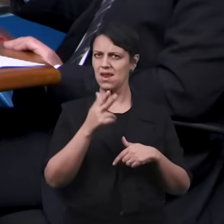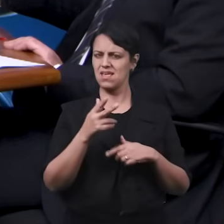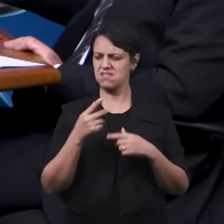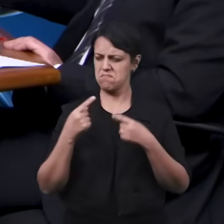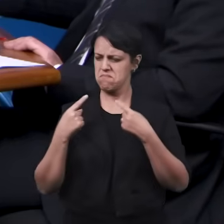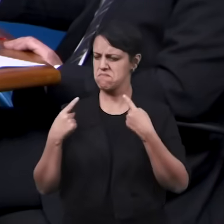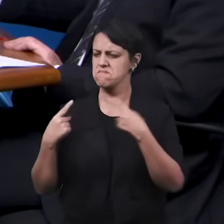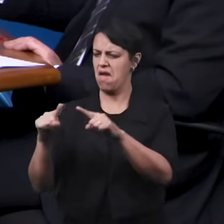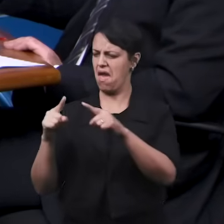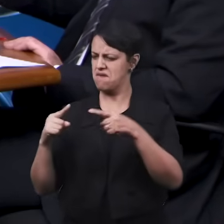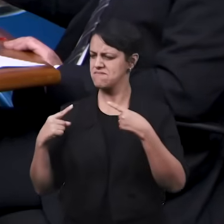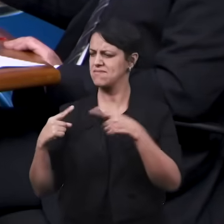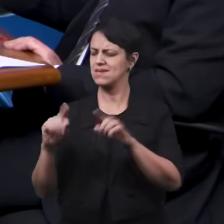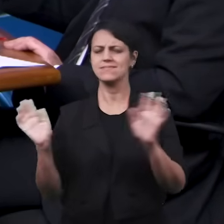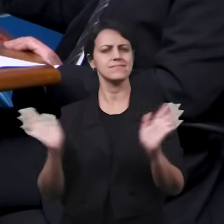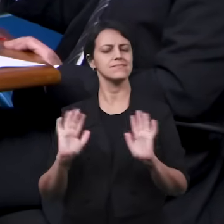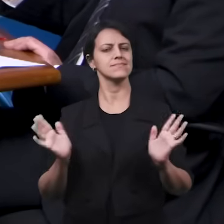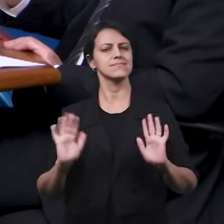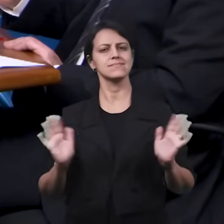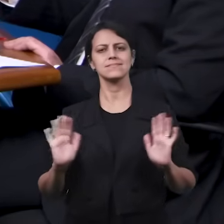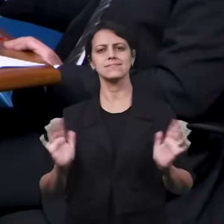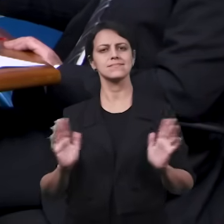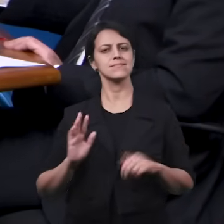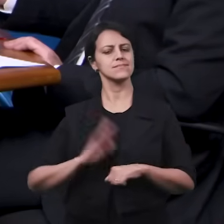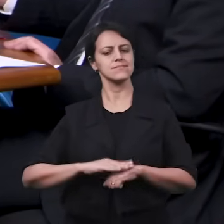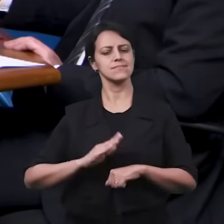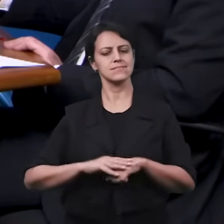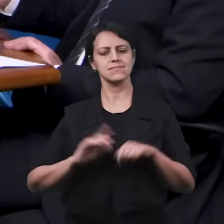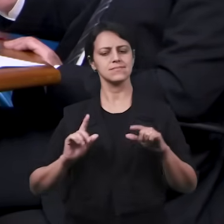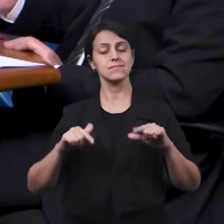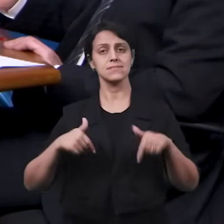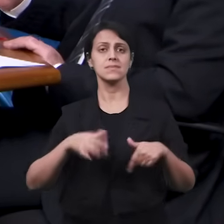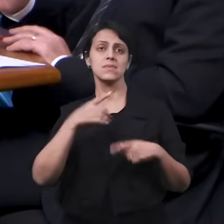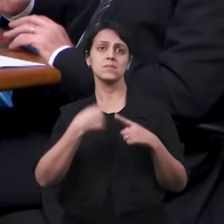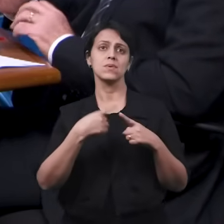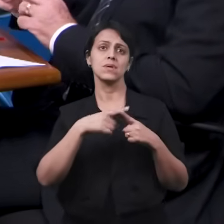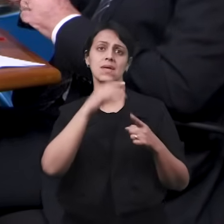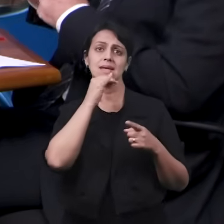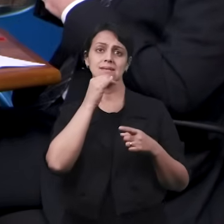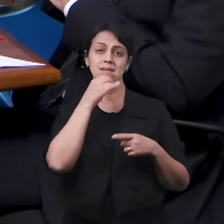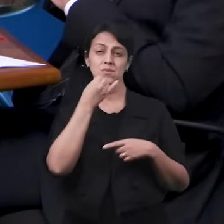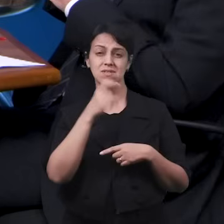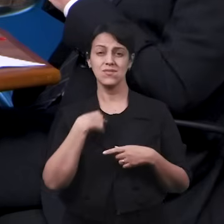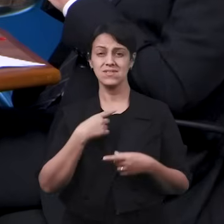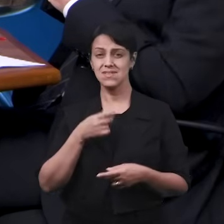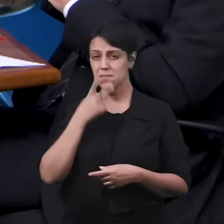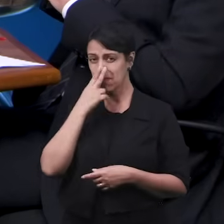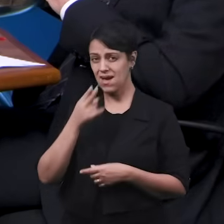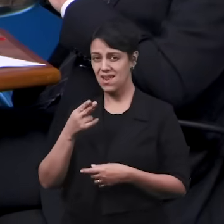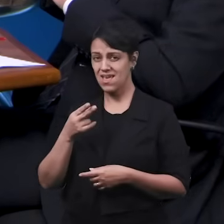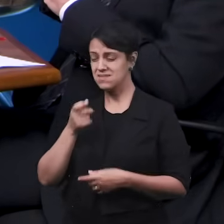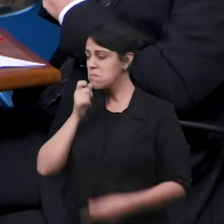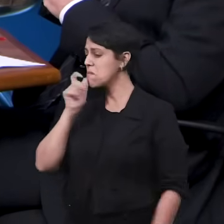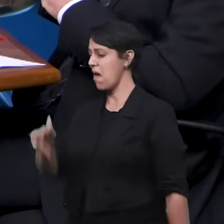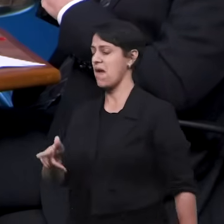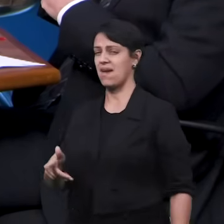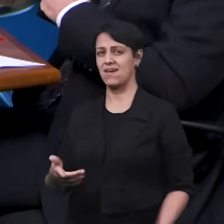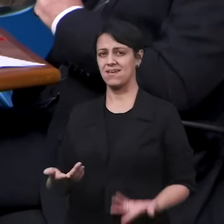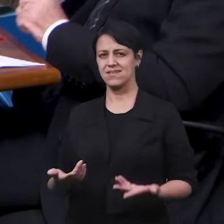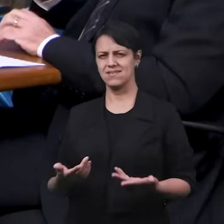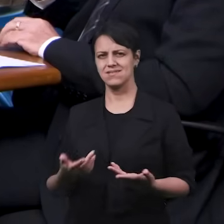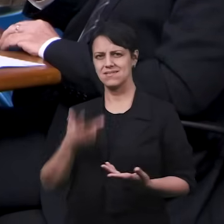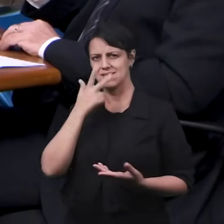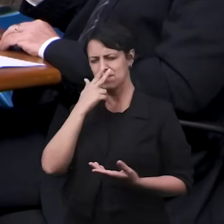sem criticar, porque quando você critica uma pessoa em público, a pessoa cria uma resistência. É normal